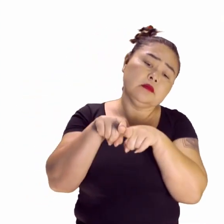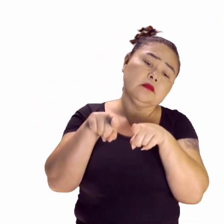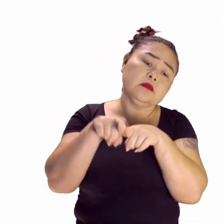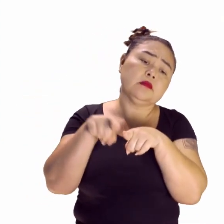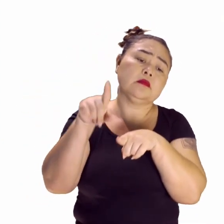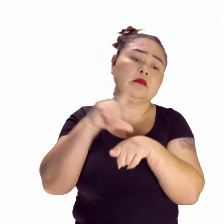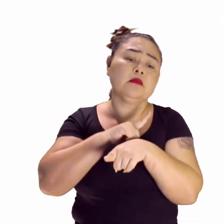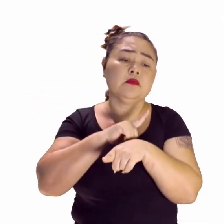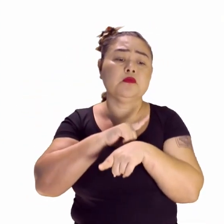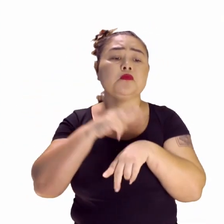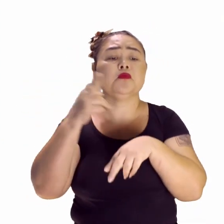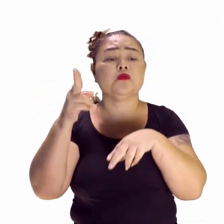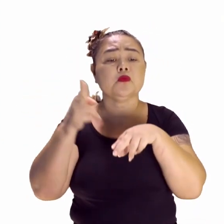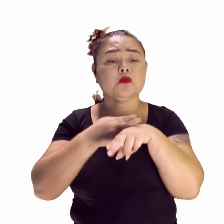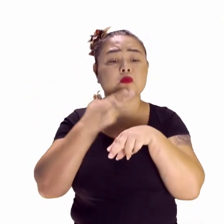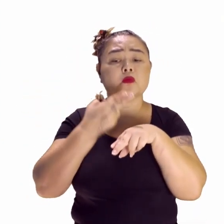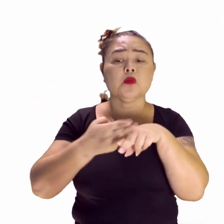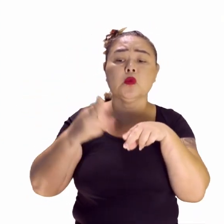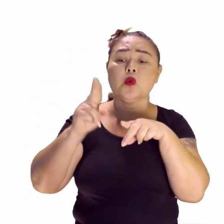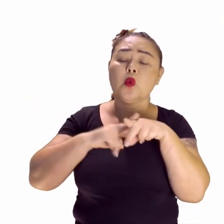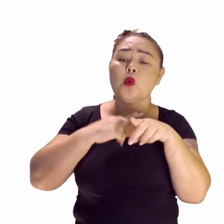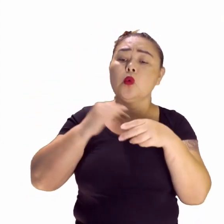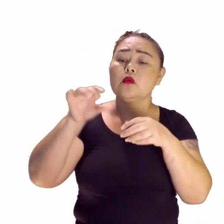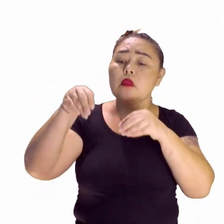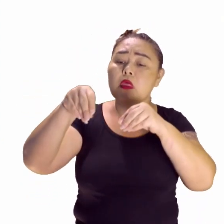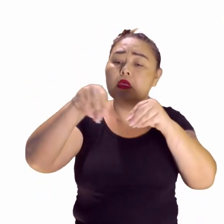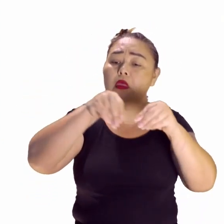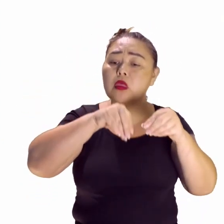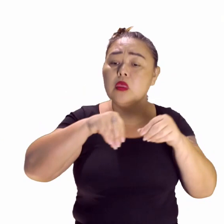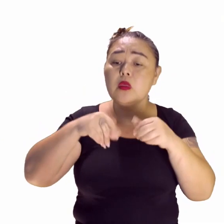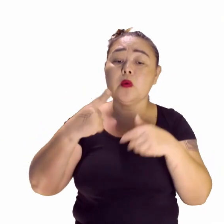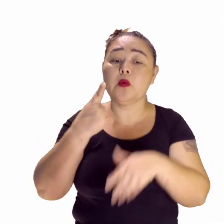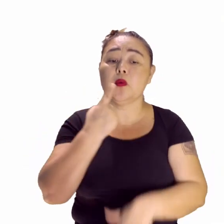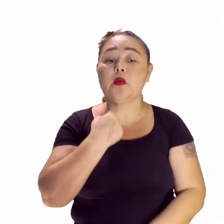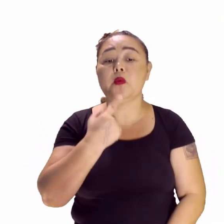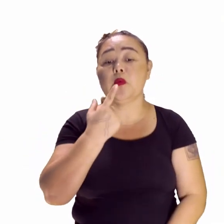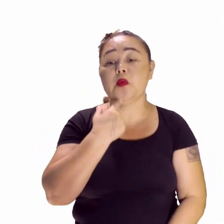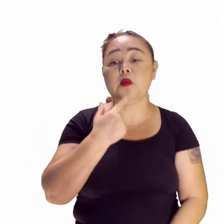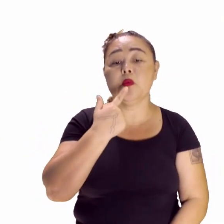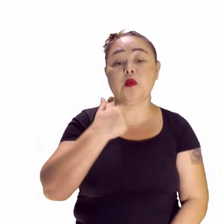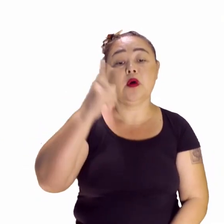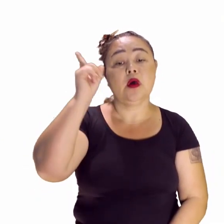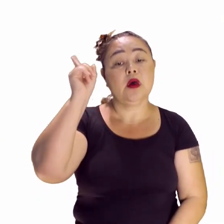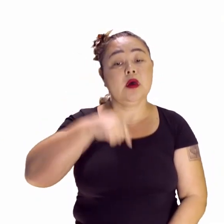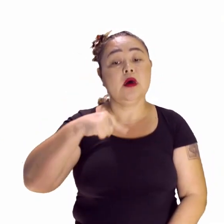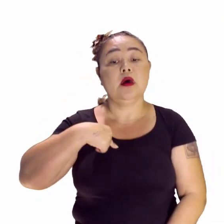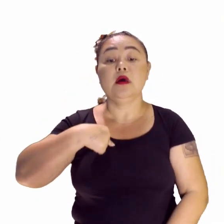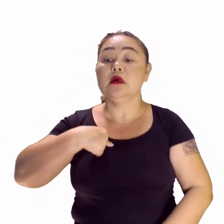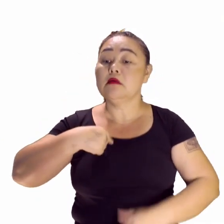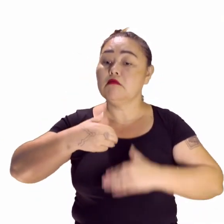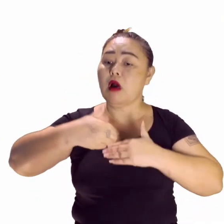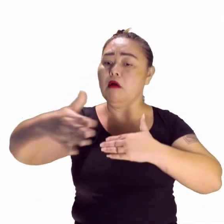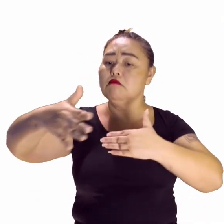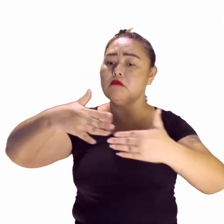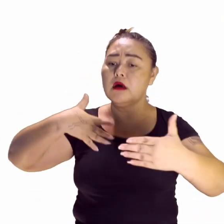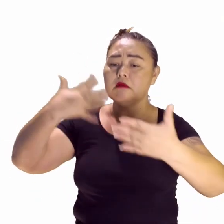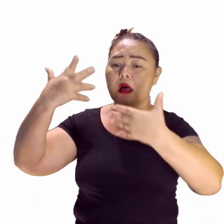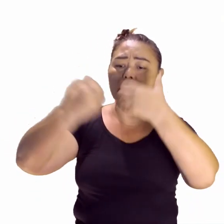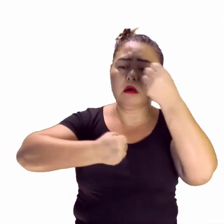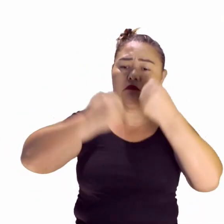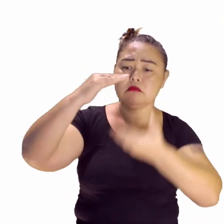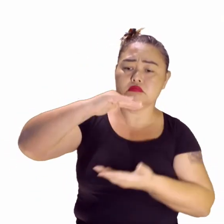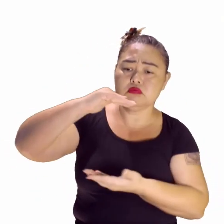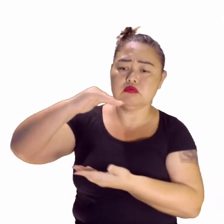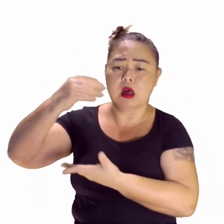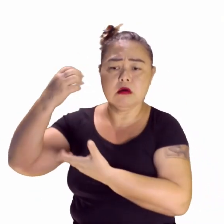que também do cacau Urucum e a vasta produção leiteira de Rondônia que impulsiona